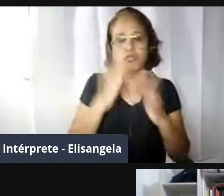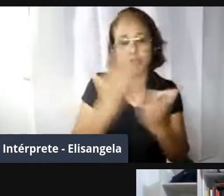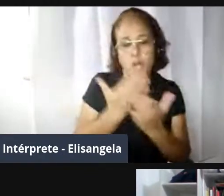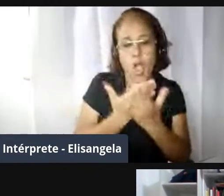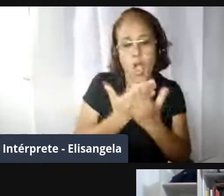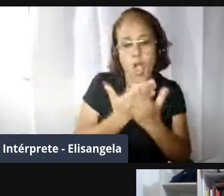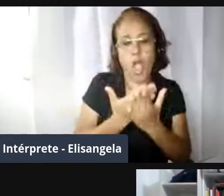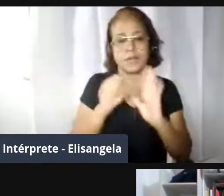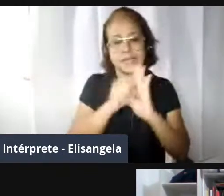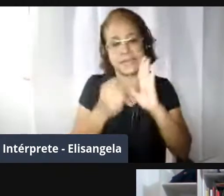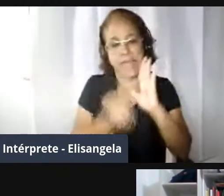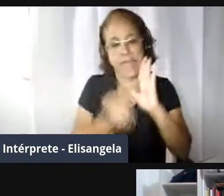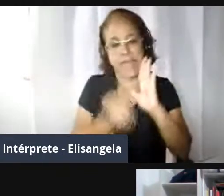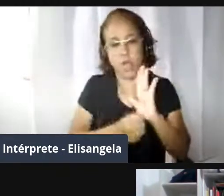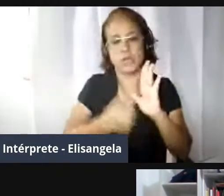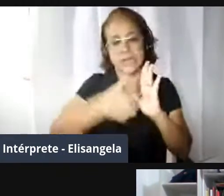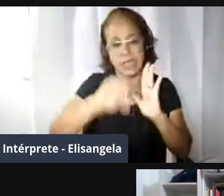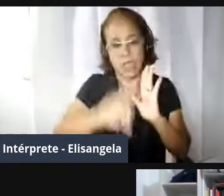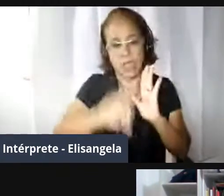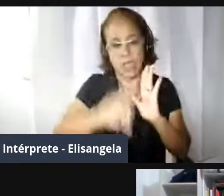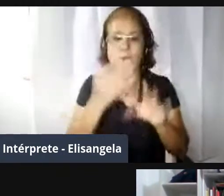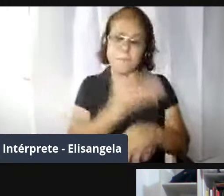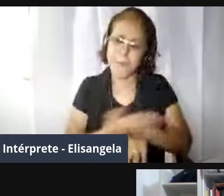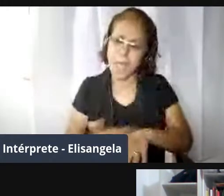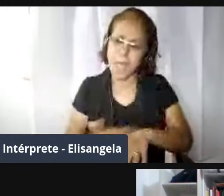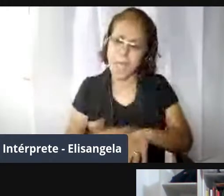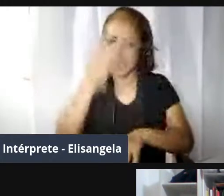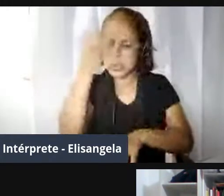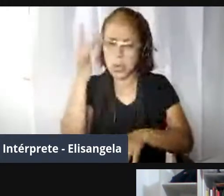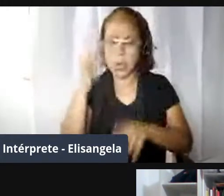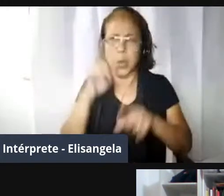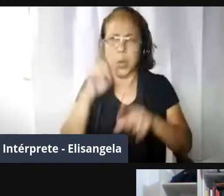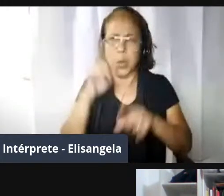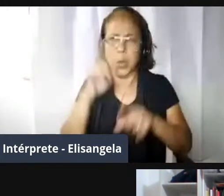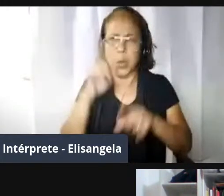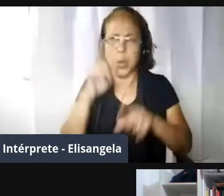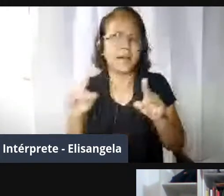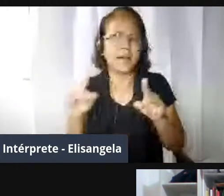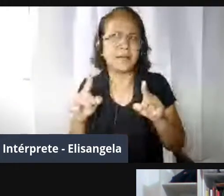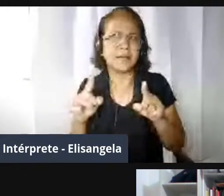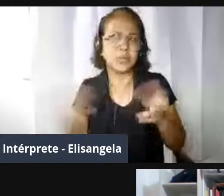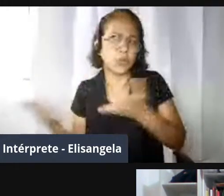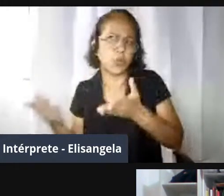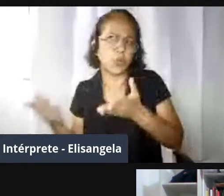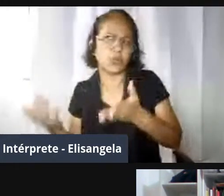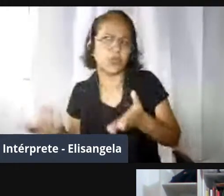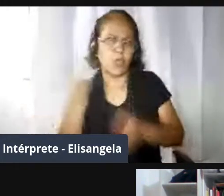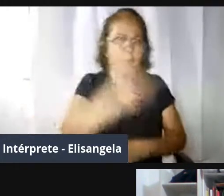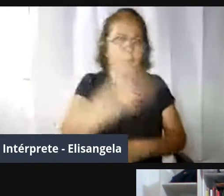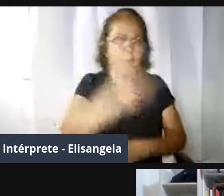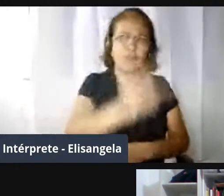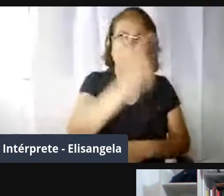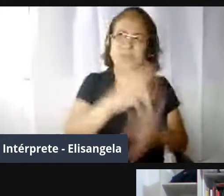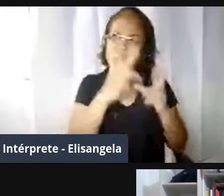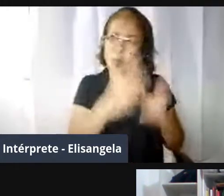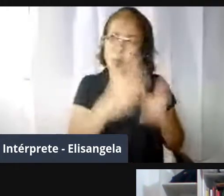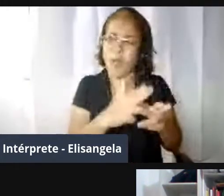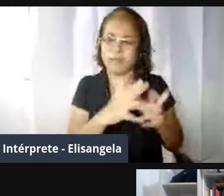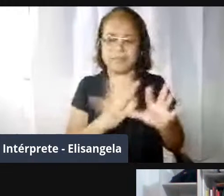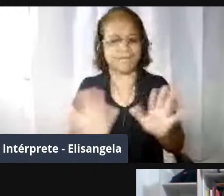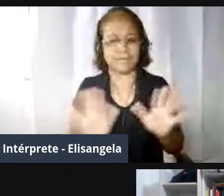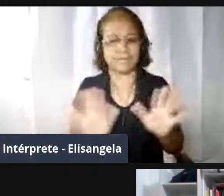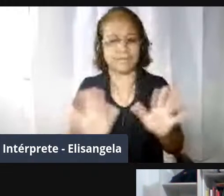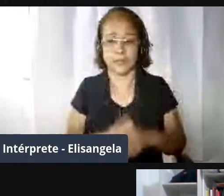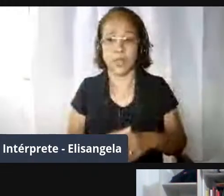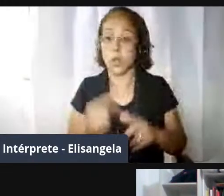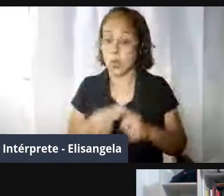repetem. Mas ao mesmo tempo, não podemos achar que era igual ser branco e ser negro no